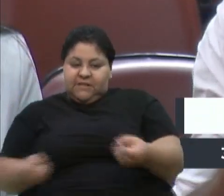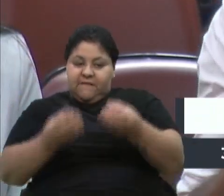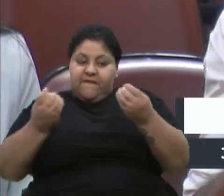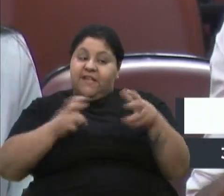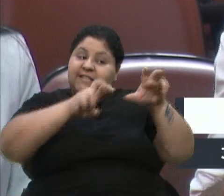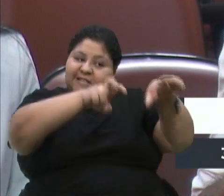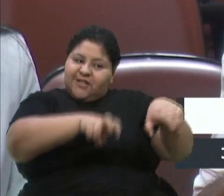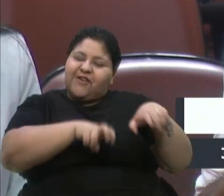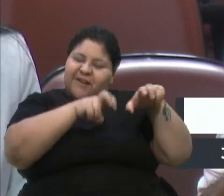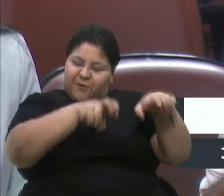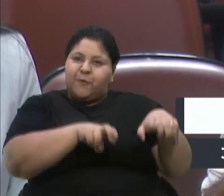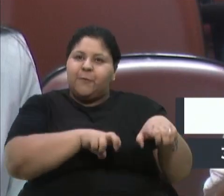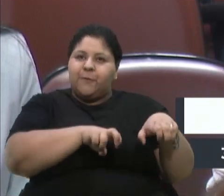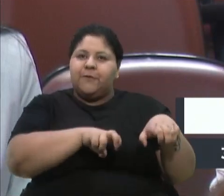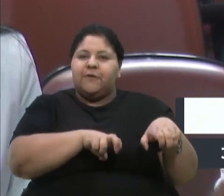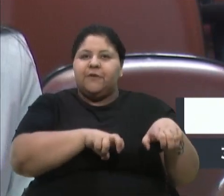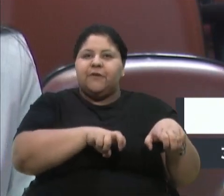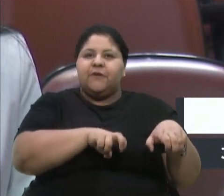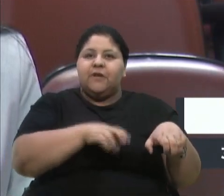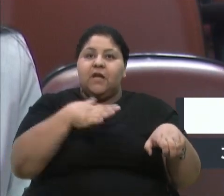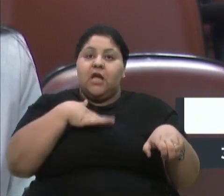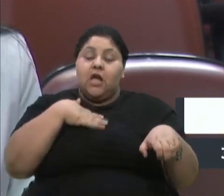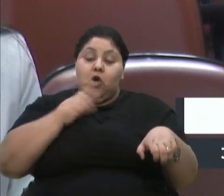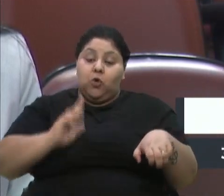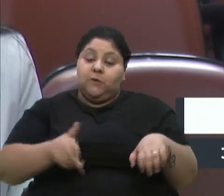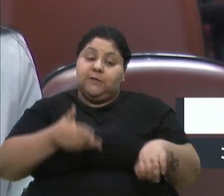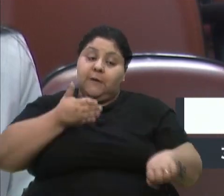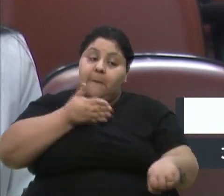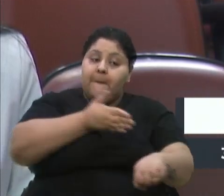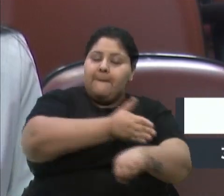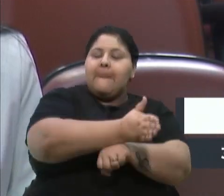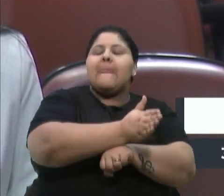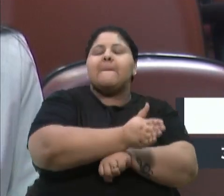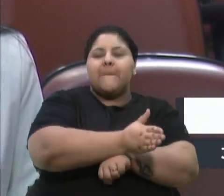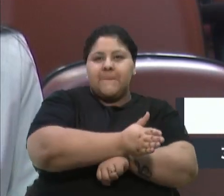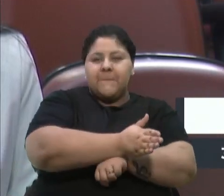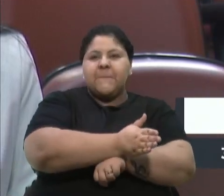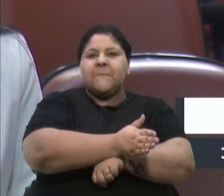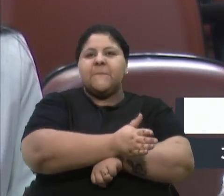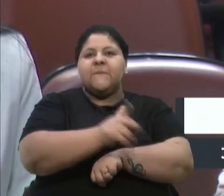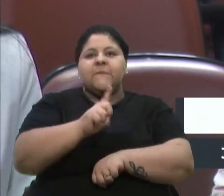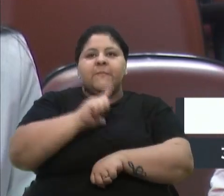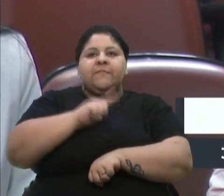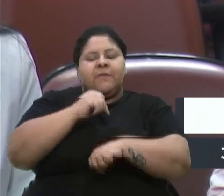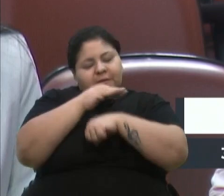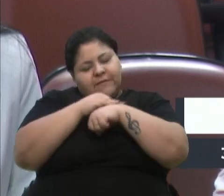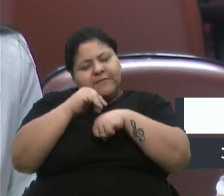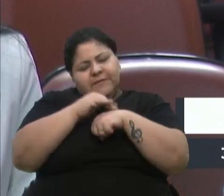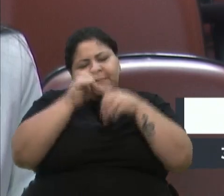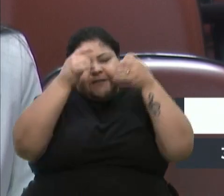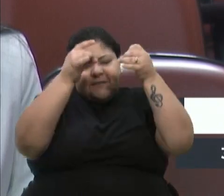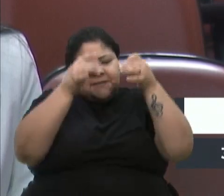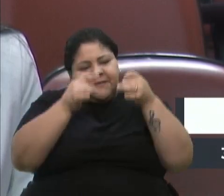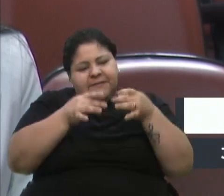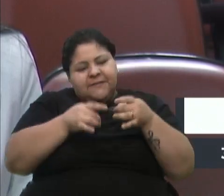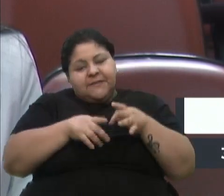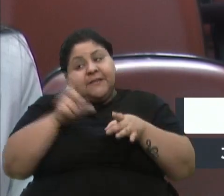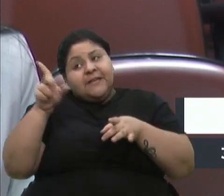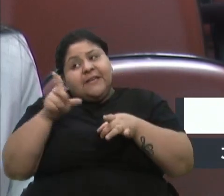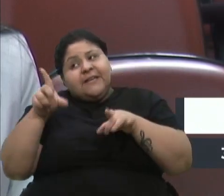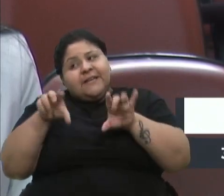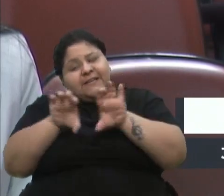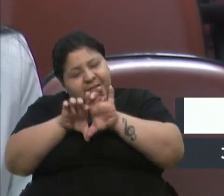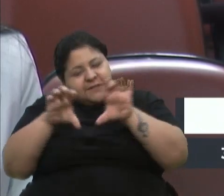Fazenda Souza, a qual sempre participei da Festa de Fazenda Souza. Tenho um carinho especial pela aquela